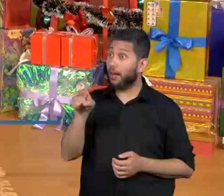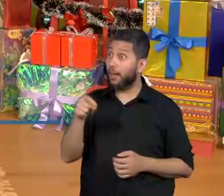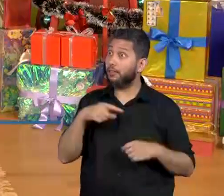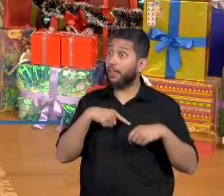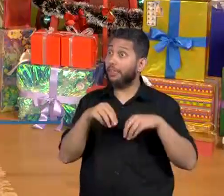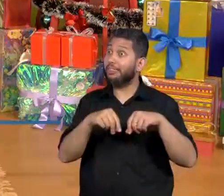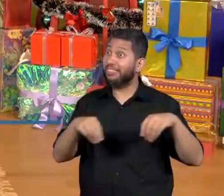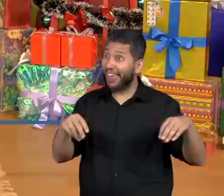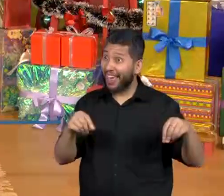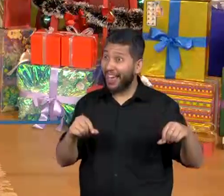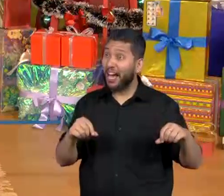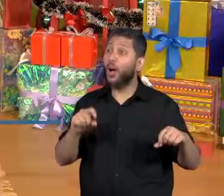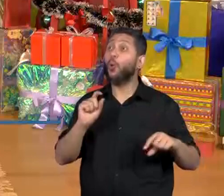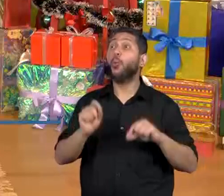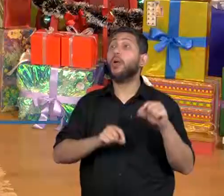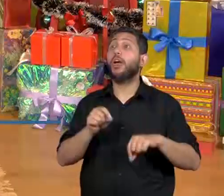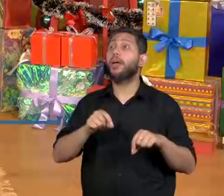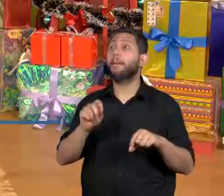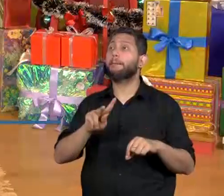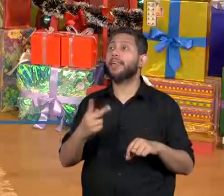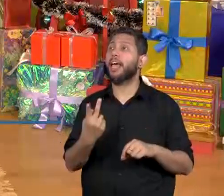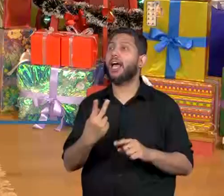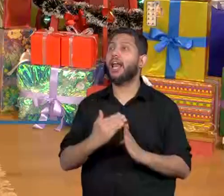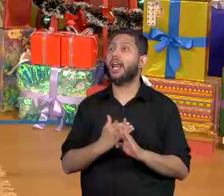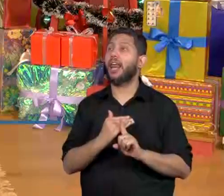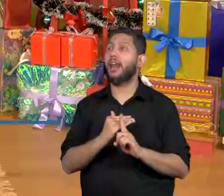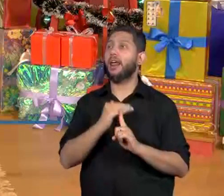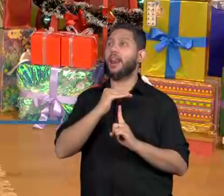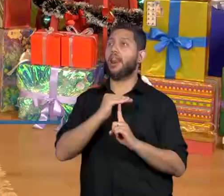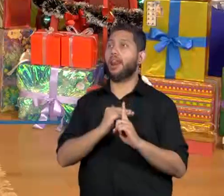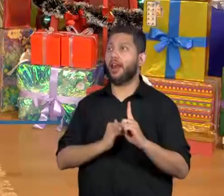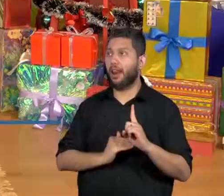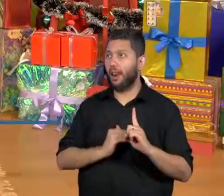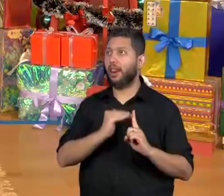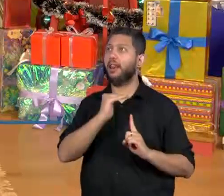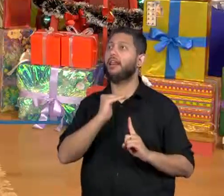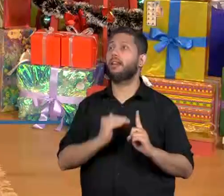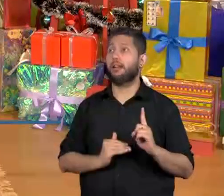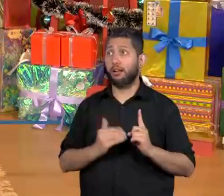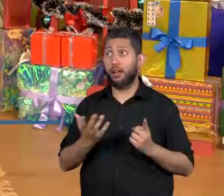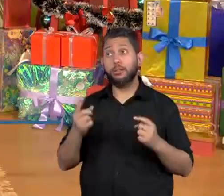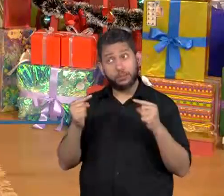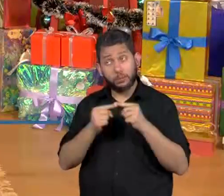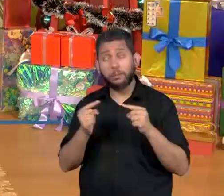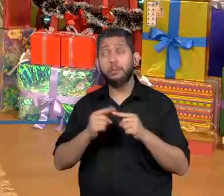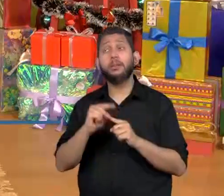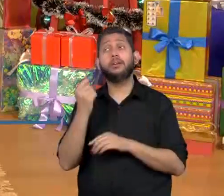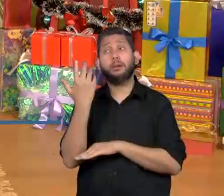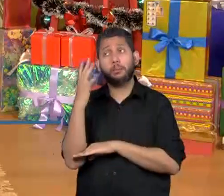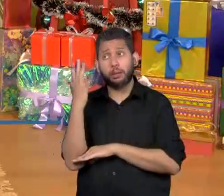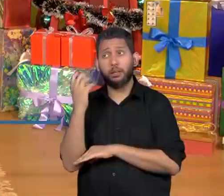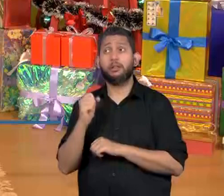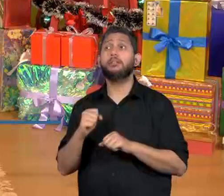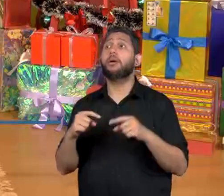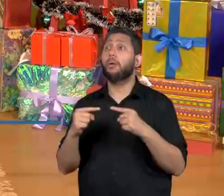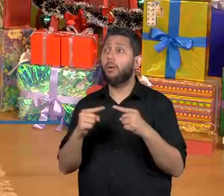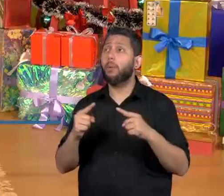solo, sim, né, que isso interfere bastante também nessa relação com as plantas e principalmente com as raízes,